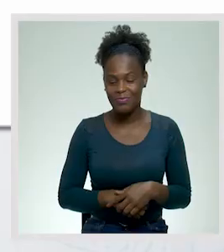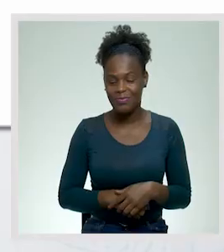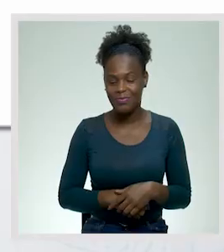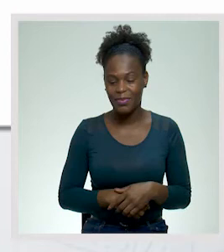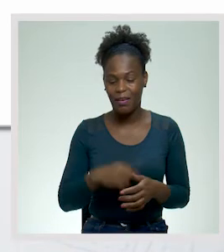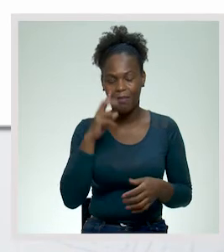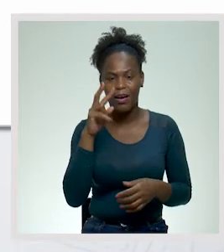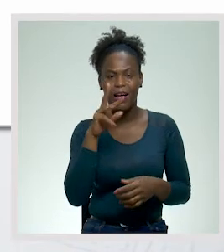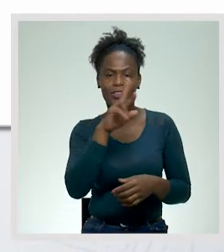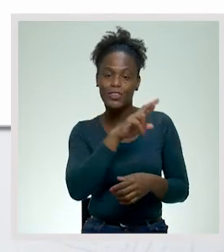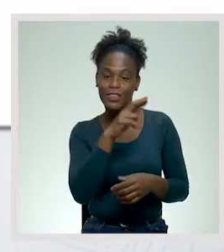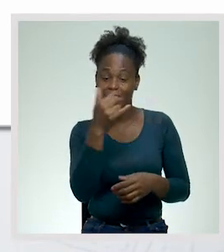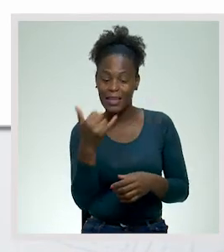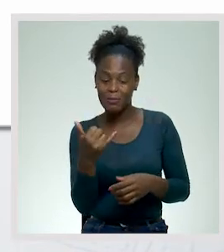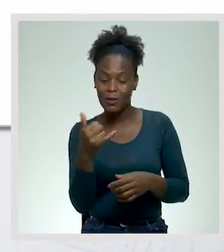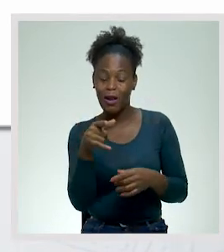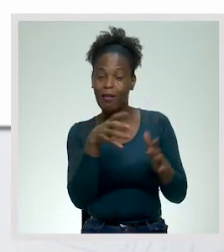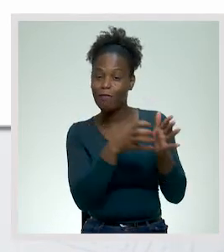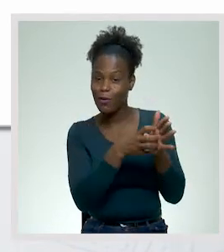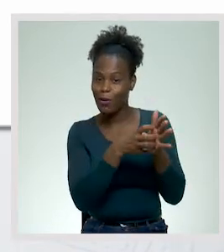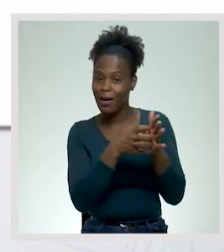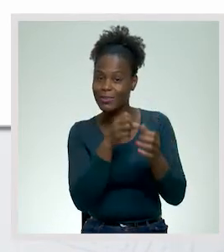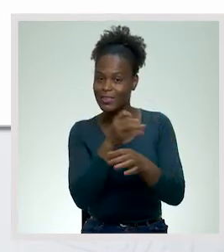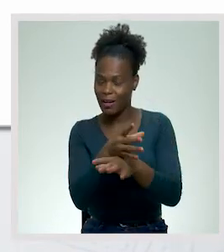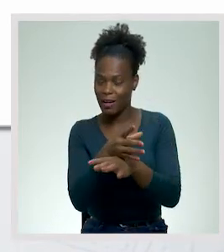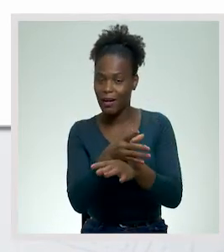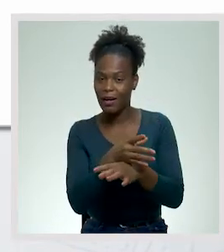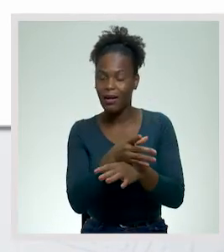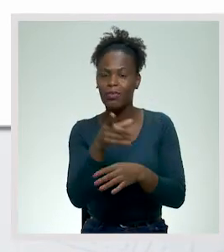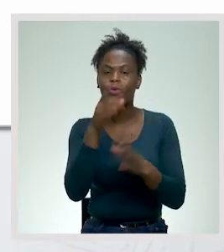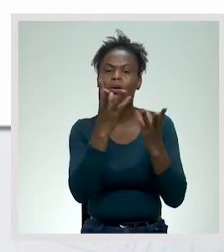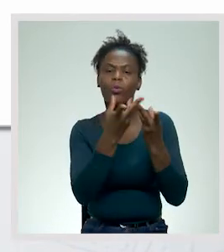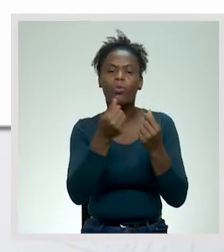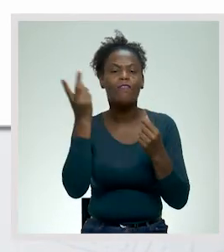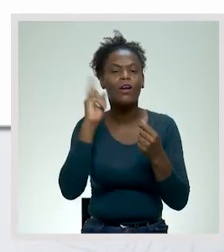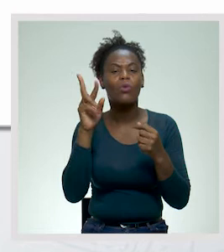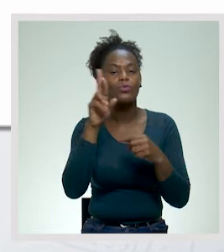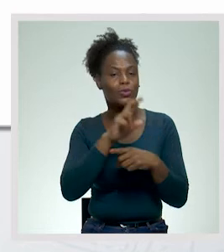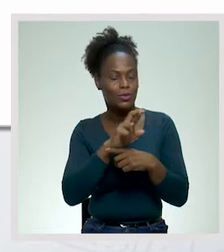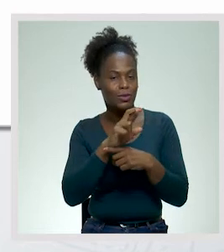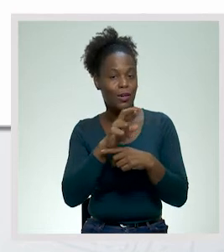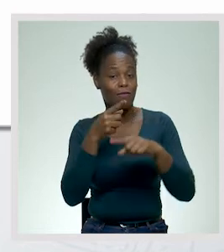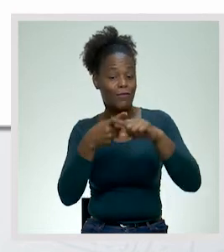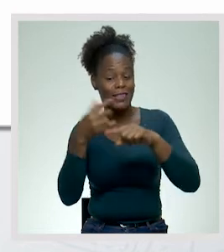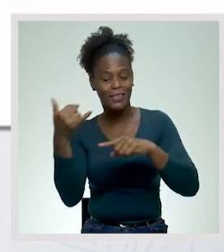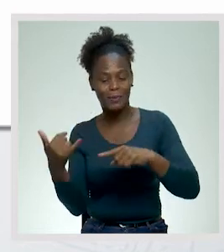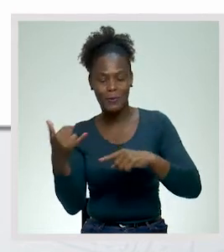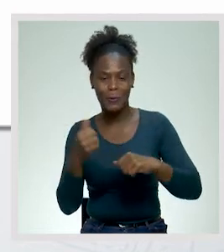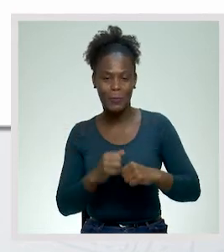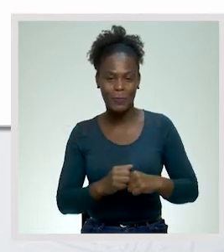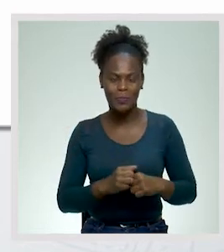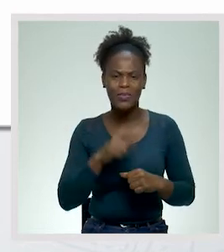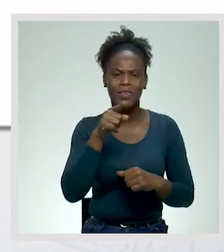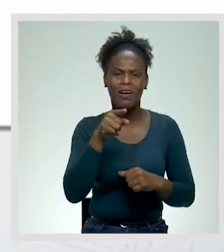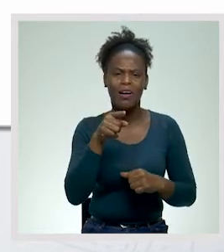Considera x, y na figura a seguir. Determina o valor de x vezes y. O que